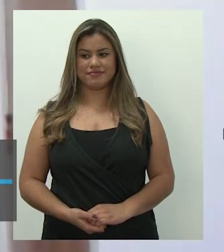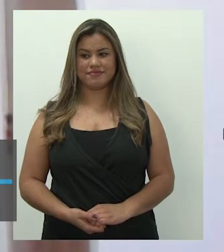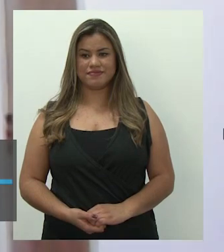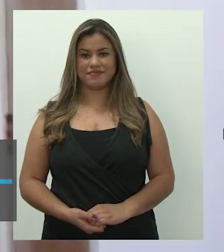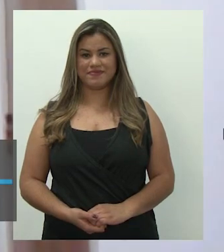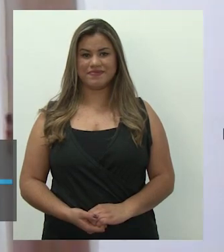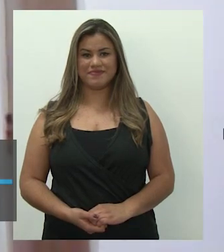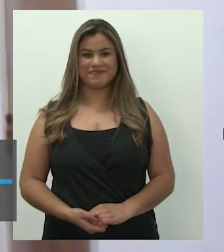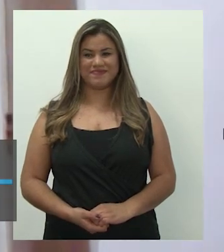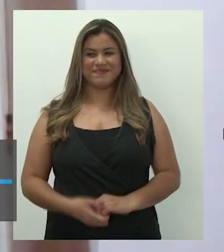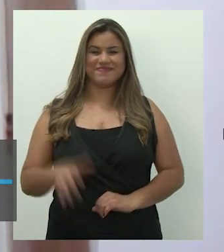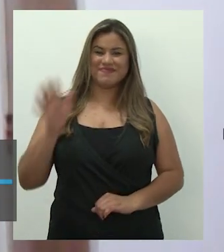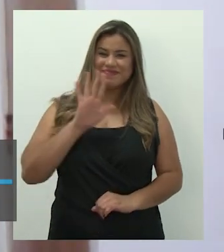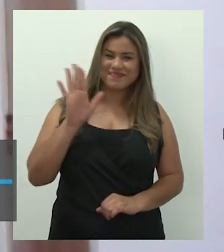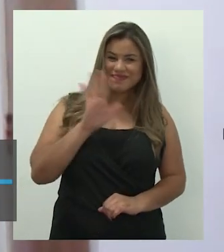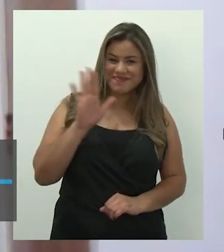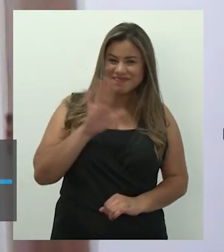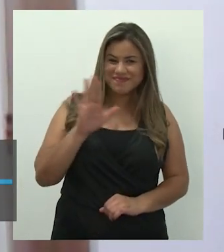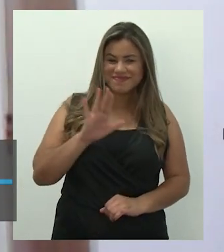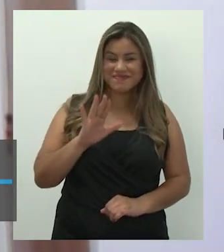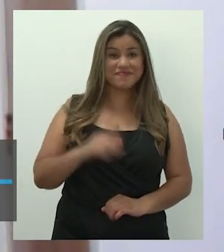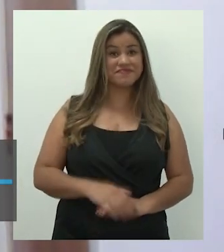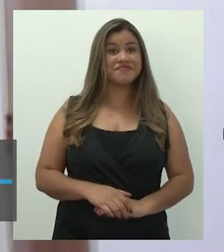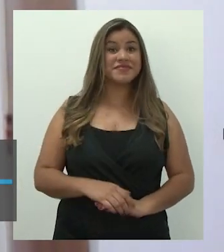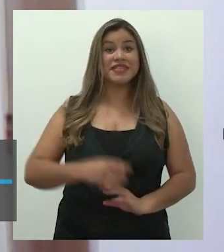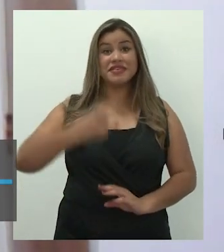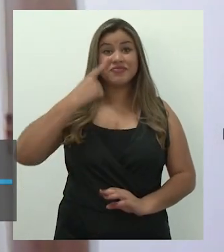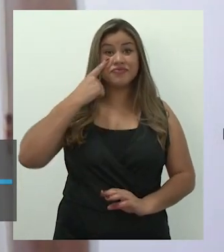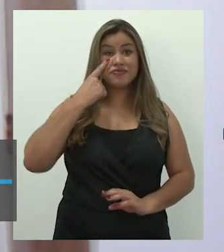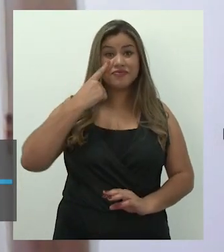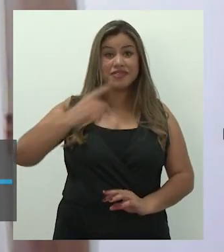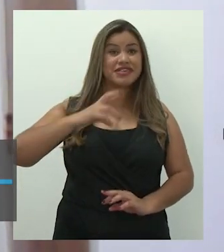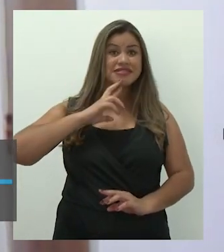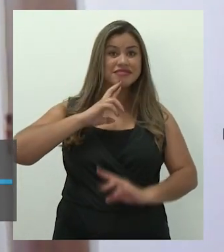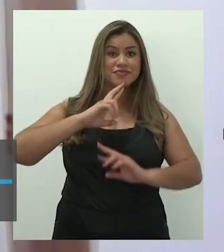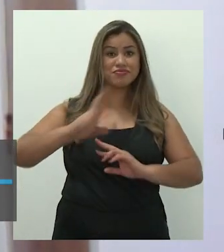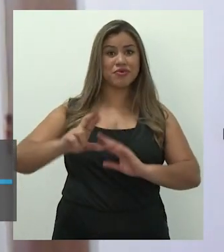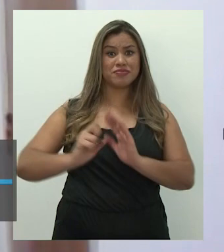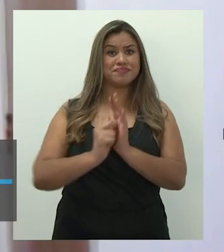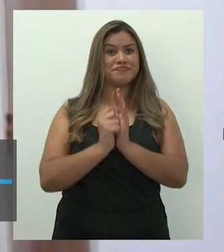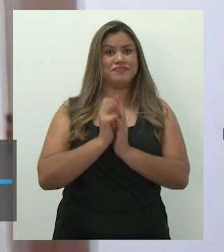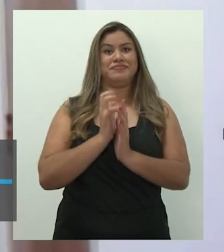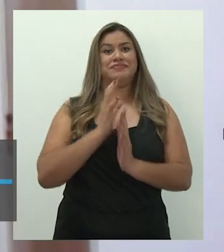Vamos lá, Renan. Você não imagina a quantidade de interações